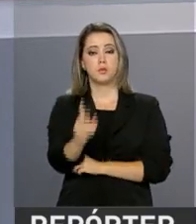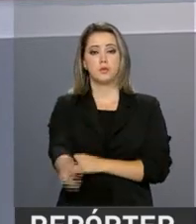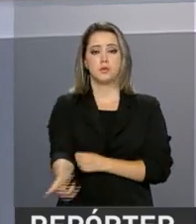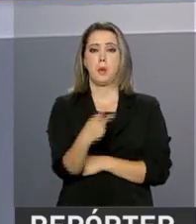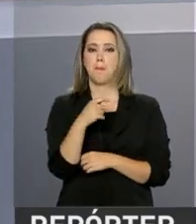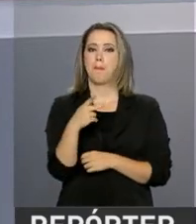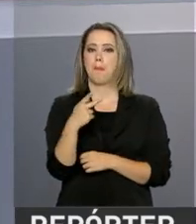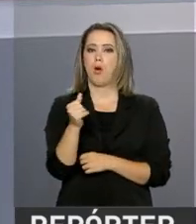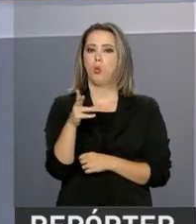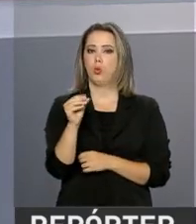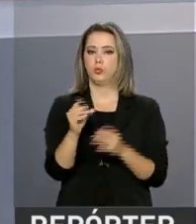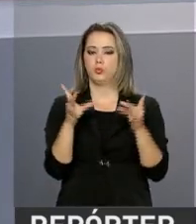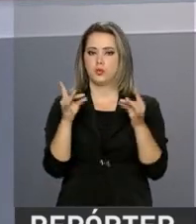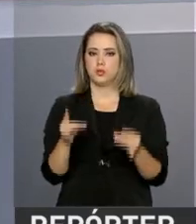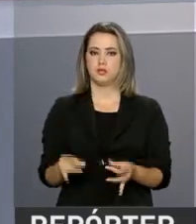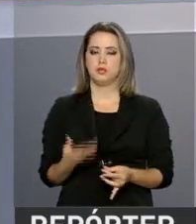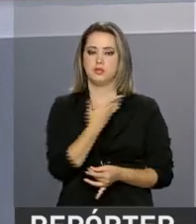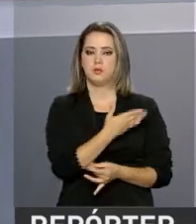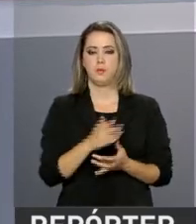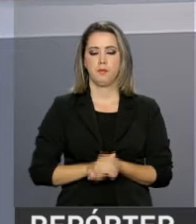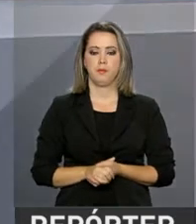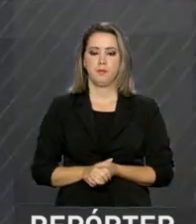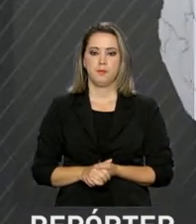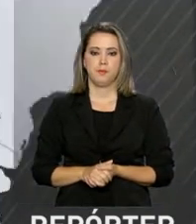repórter paulo la sálvia tem as informações